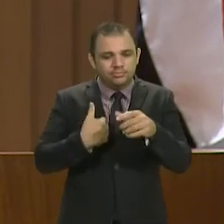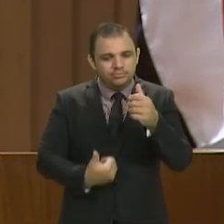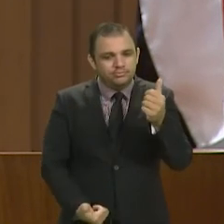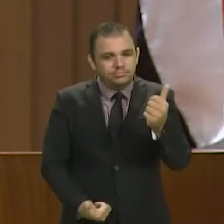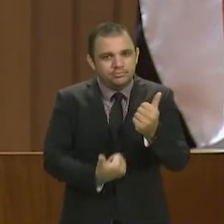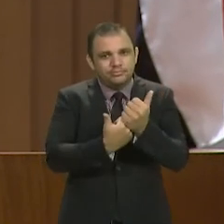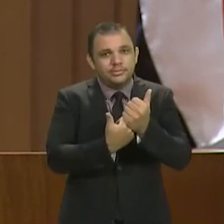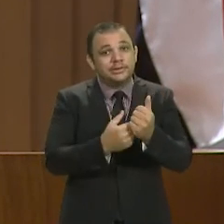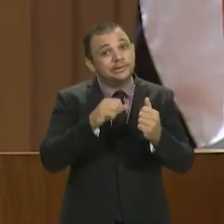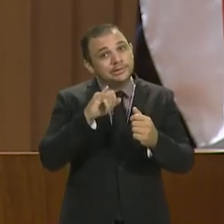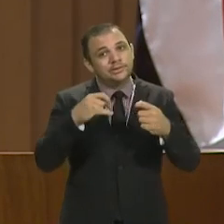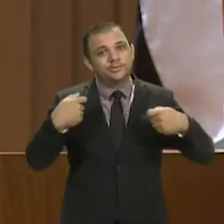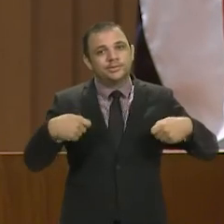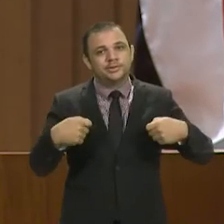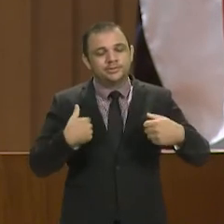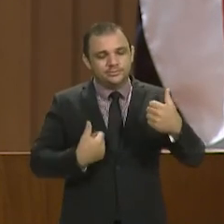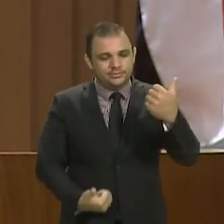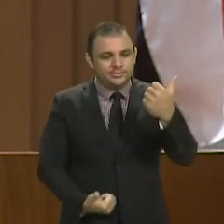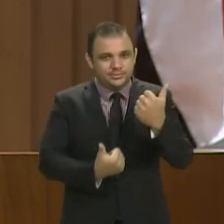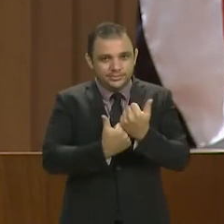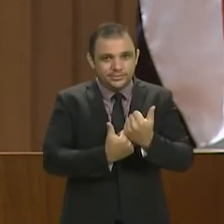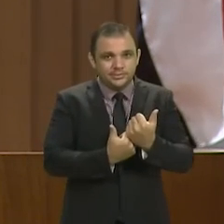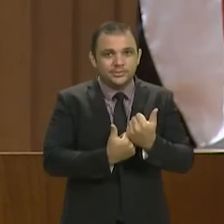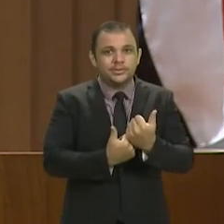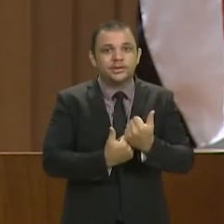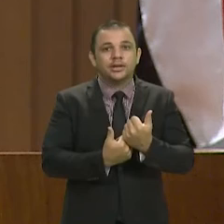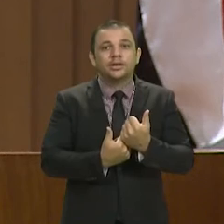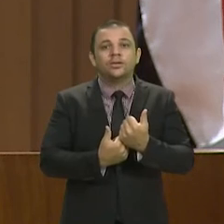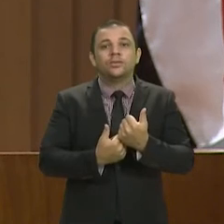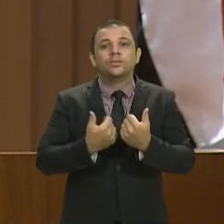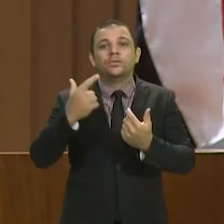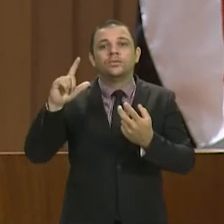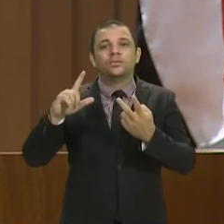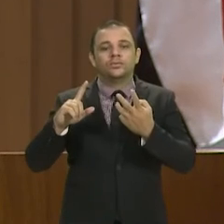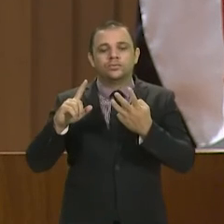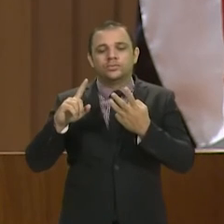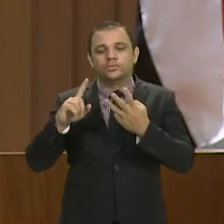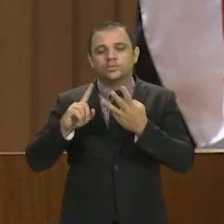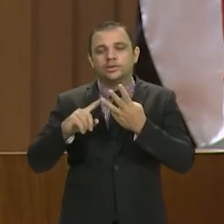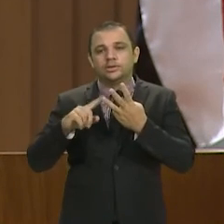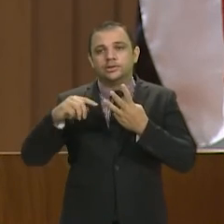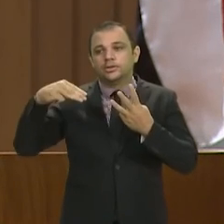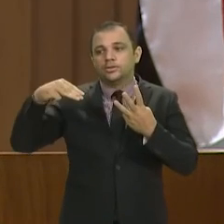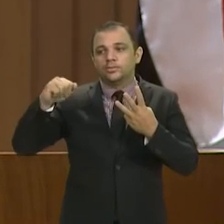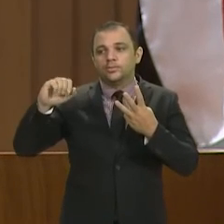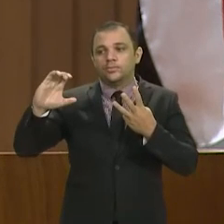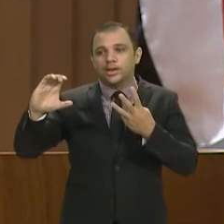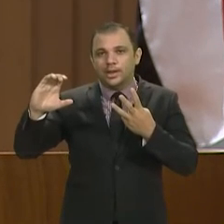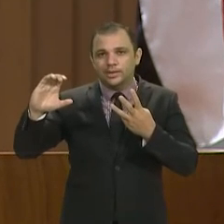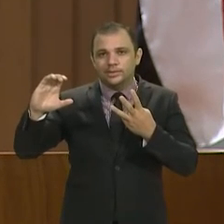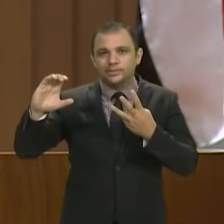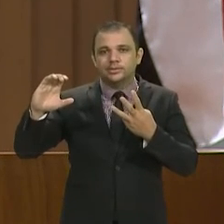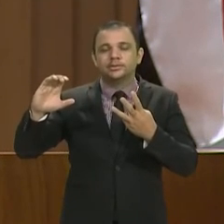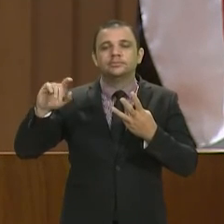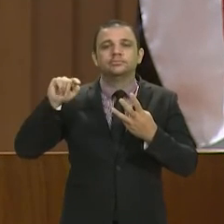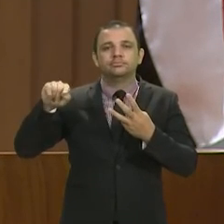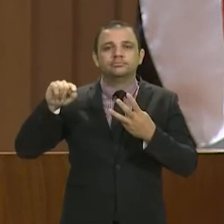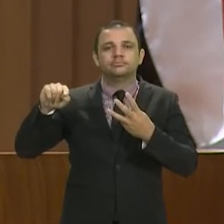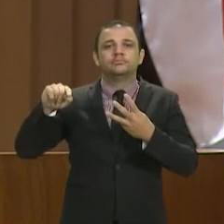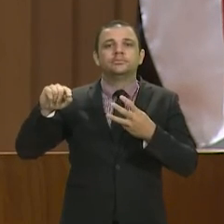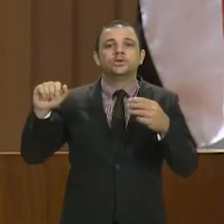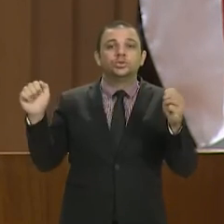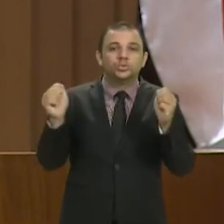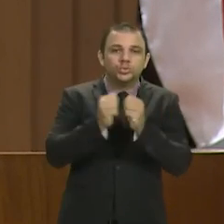for preciso, para que o MAC, junto com o moto e o Sampaio, volte a fazer a alegria que